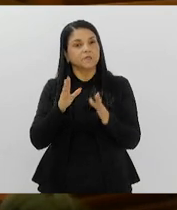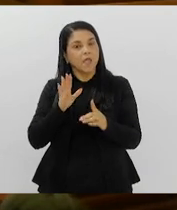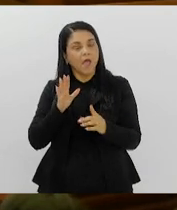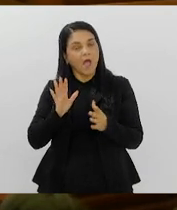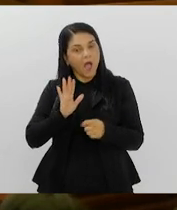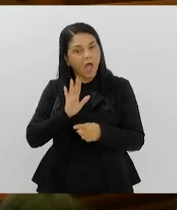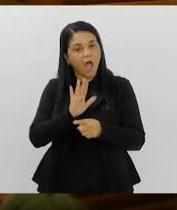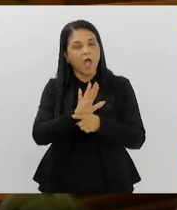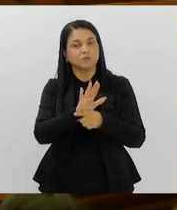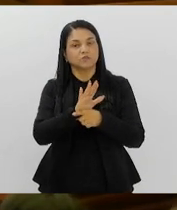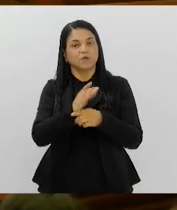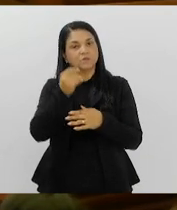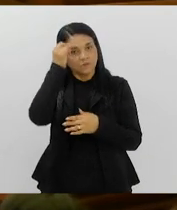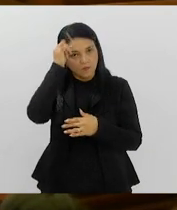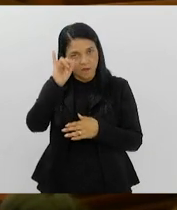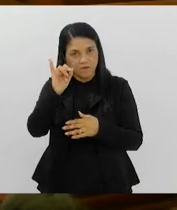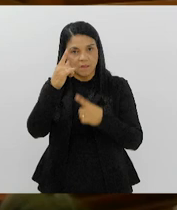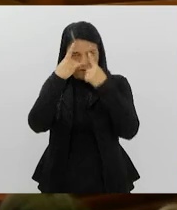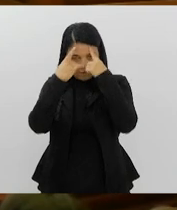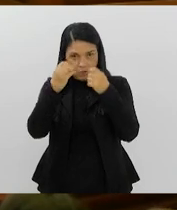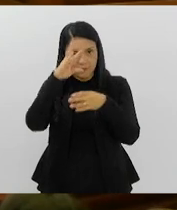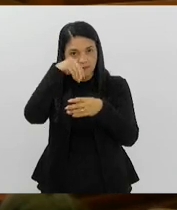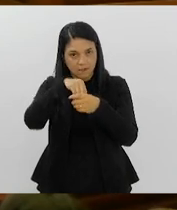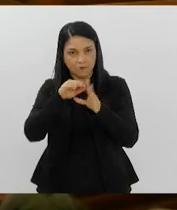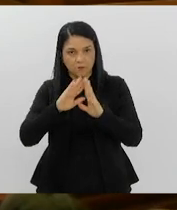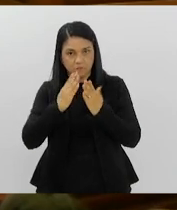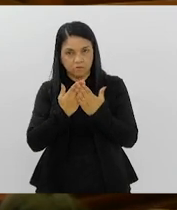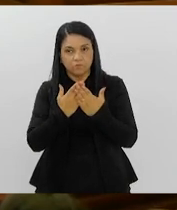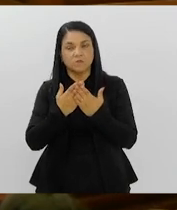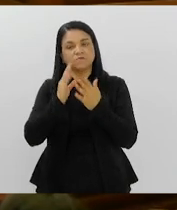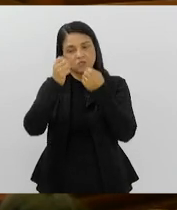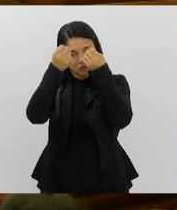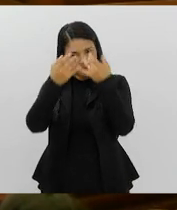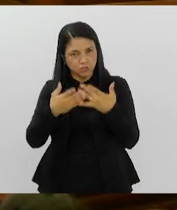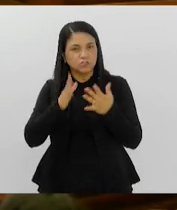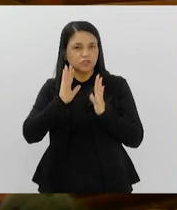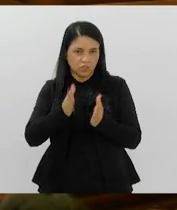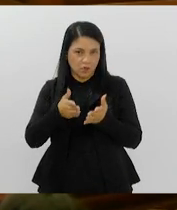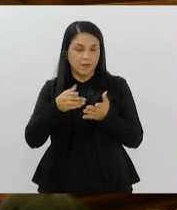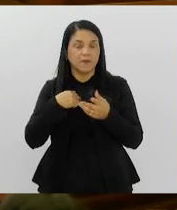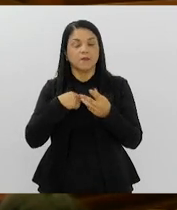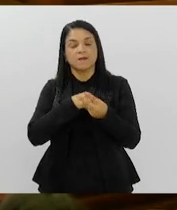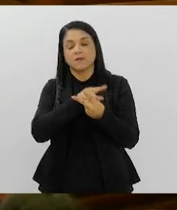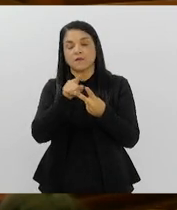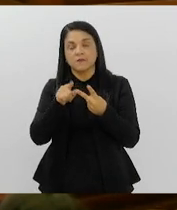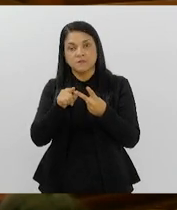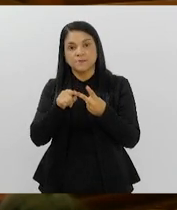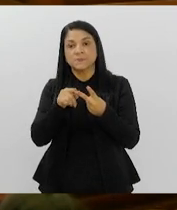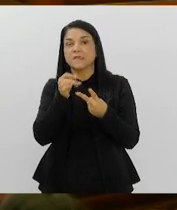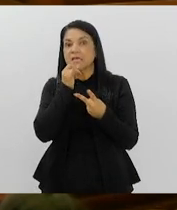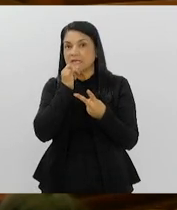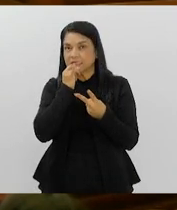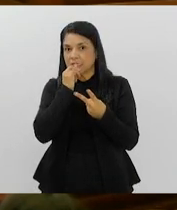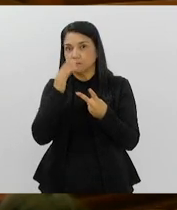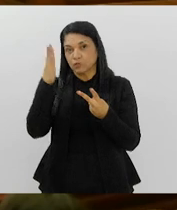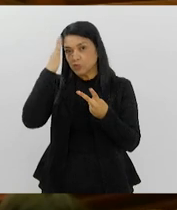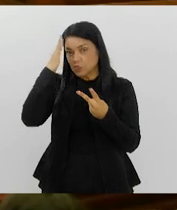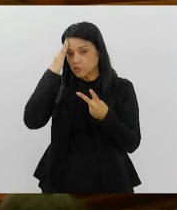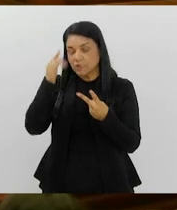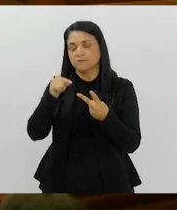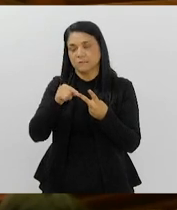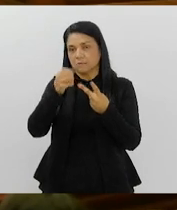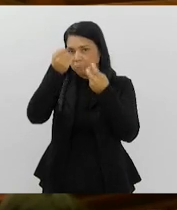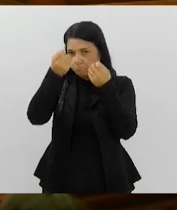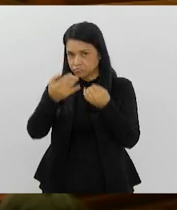falou na sua palestra, já deu, inclusive, na segunda pergunta quais exemplos de sucesso. Você deu o exemplo, inclusive, do estudante